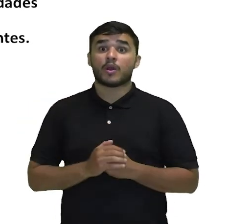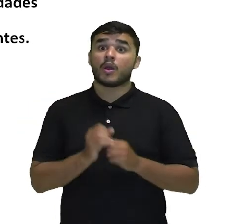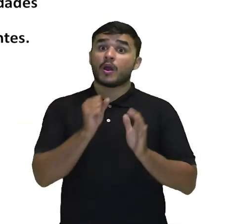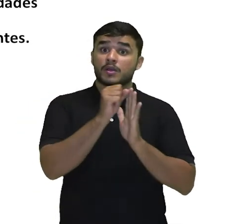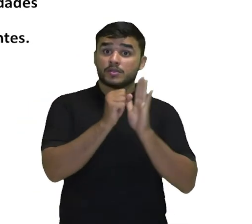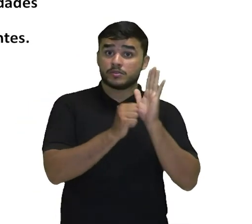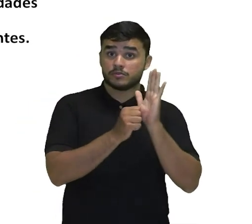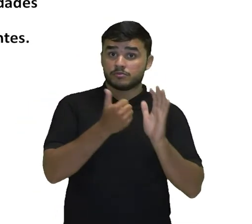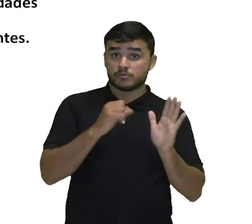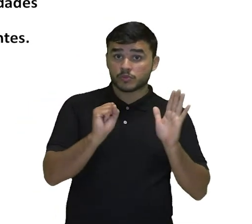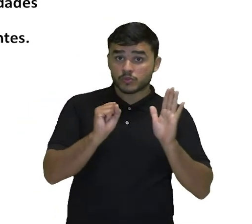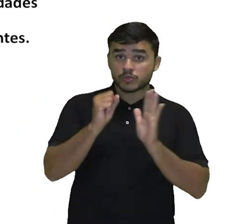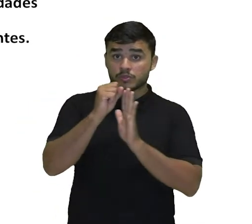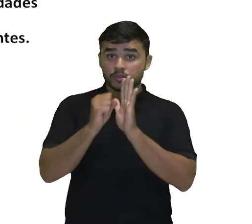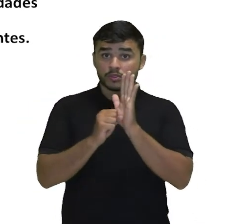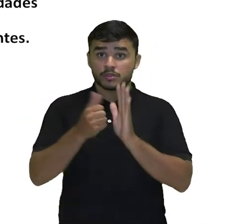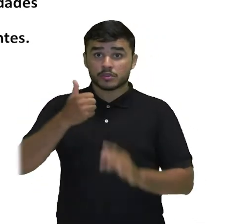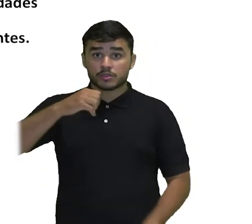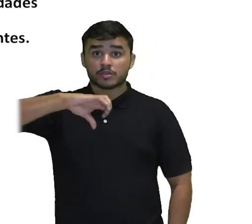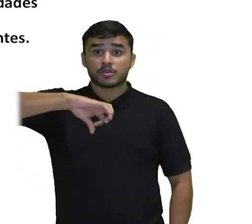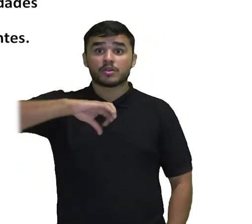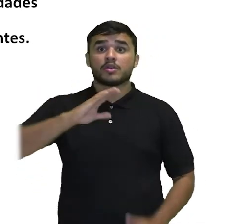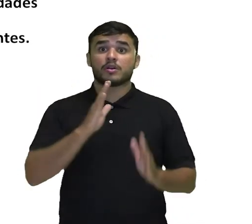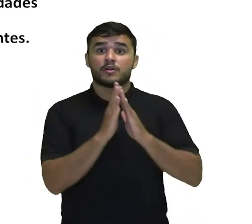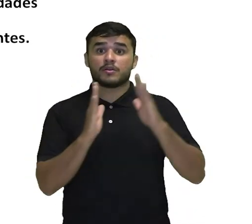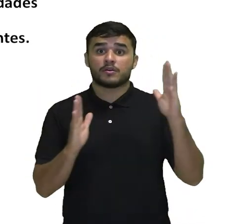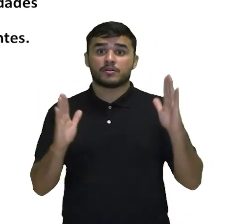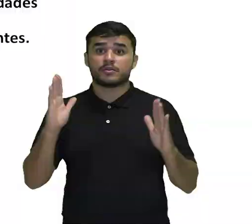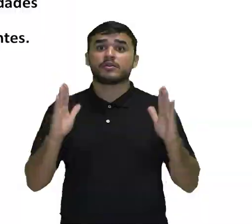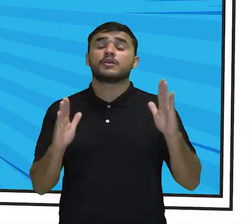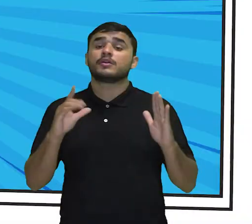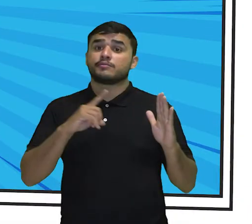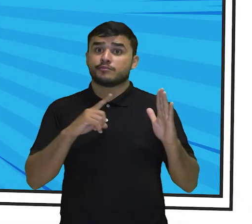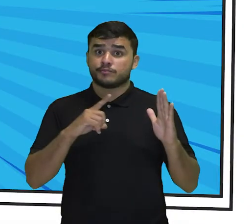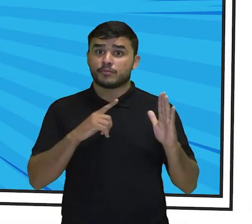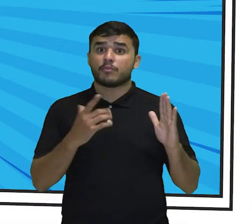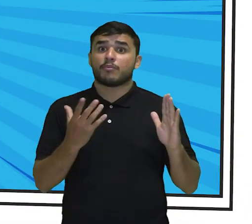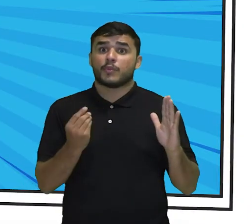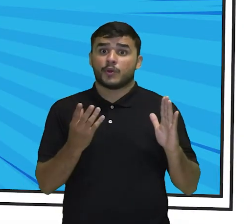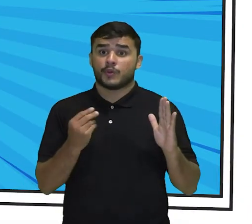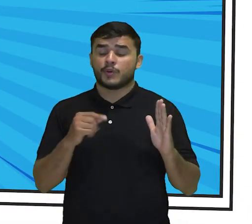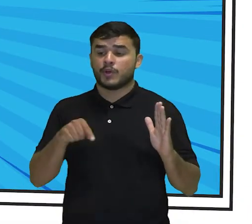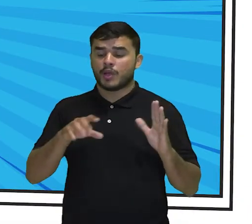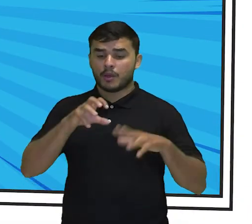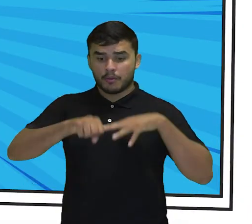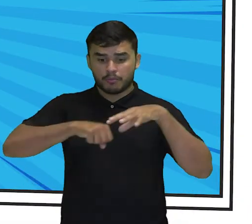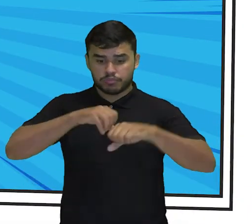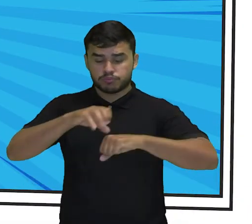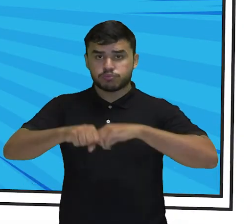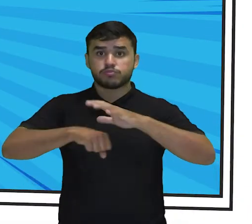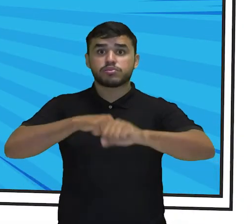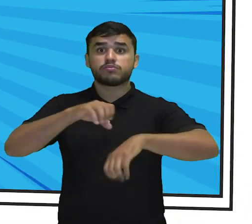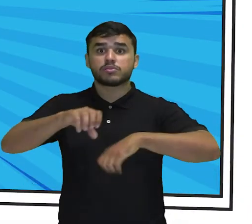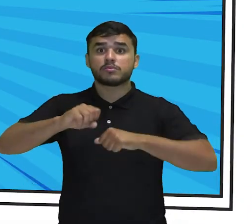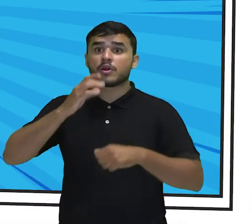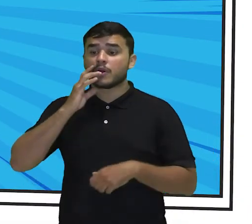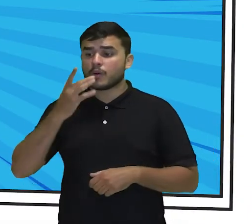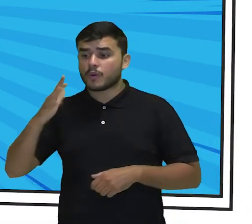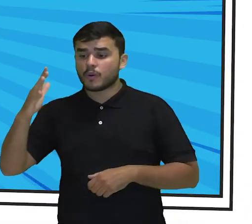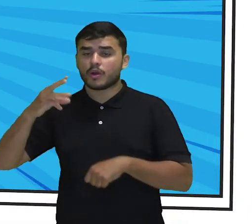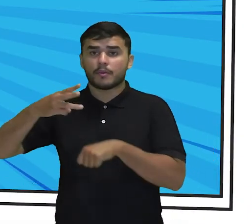e XIX, como você já deve ter anotado, estamos em franca produtividade para o mercado externo da mineração e do café,